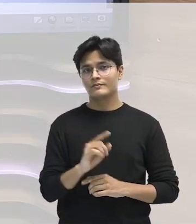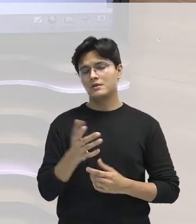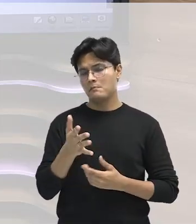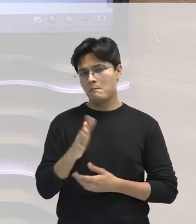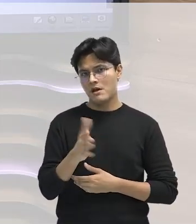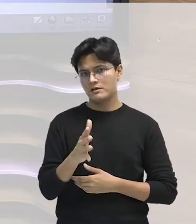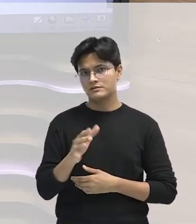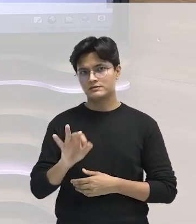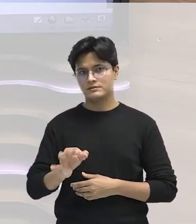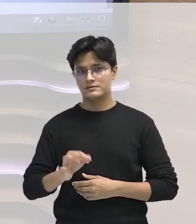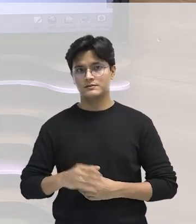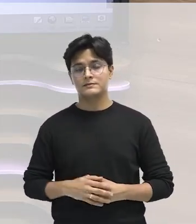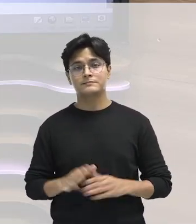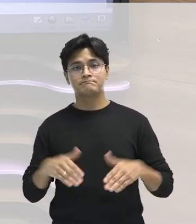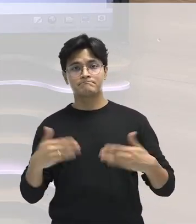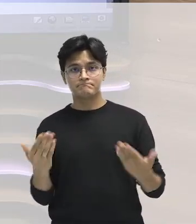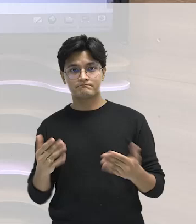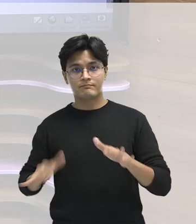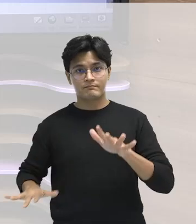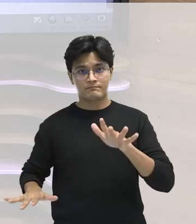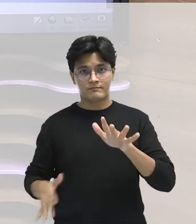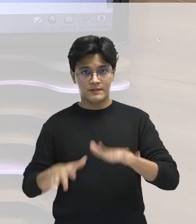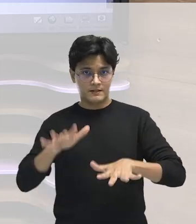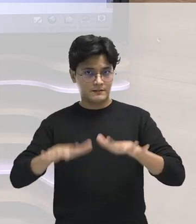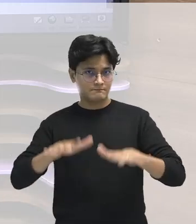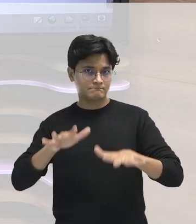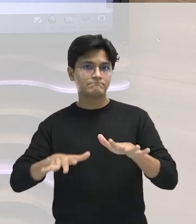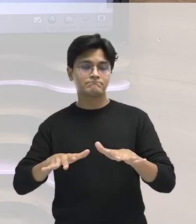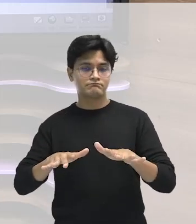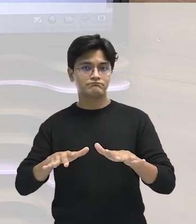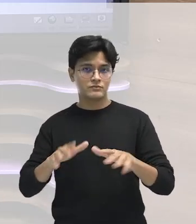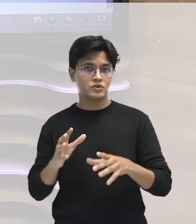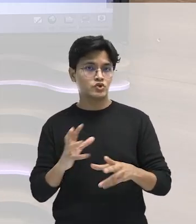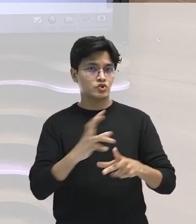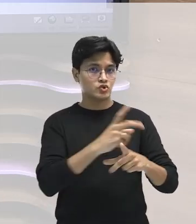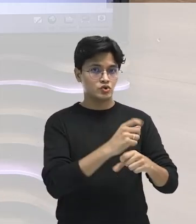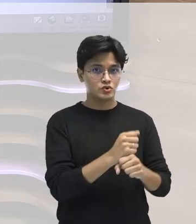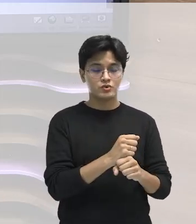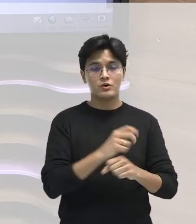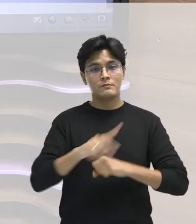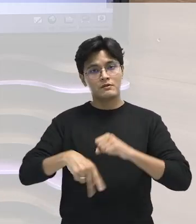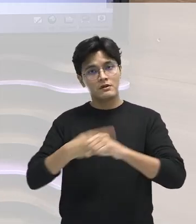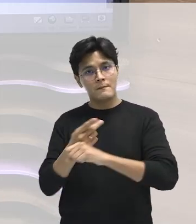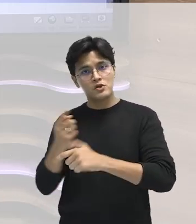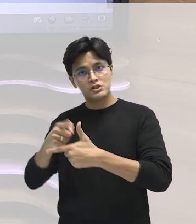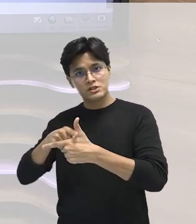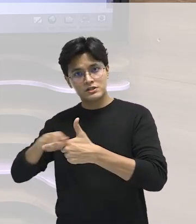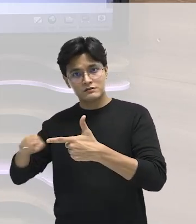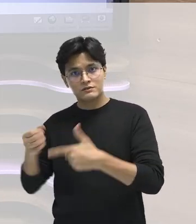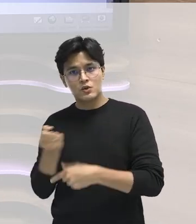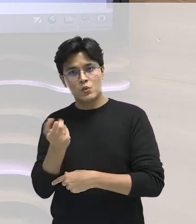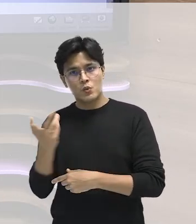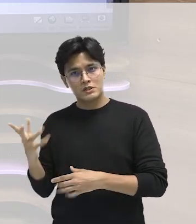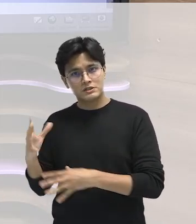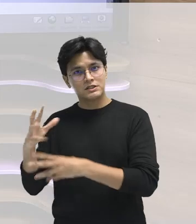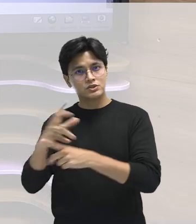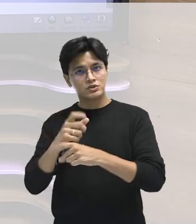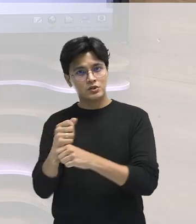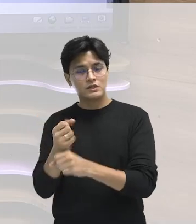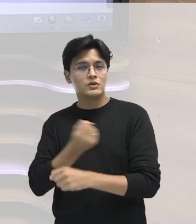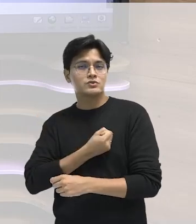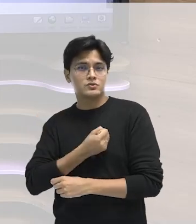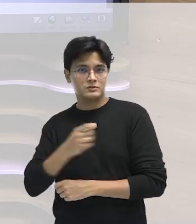7,6, tá bom? Então, média aritmética, gente, é apenas isso. Você soma e depois divide pelo total de termos que você